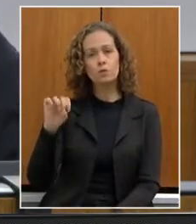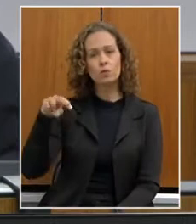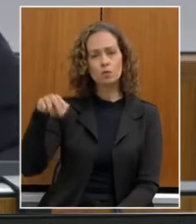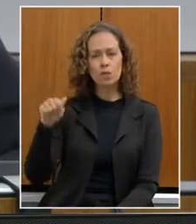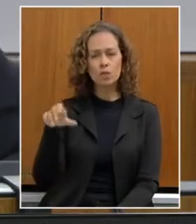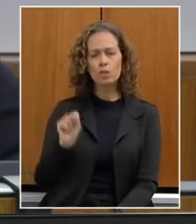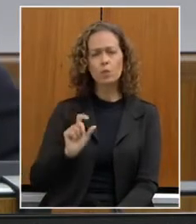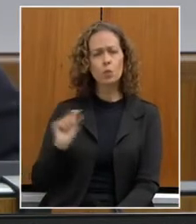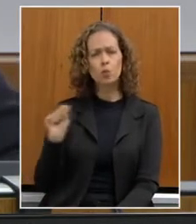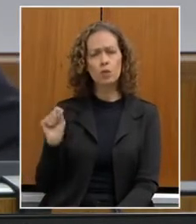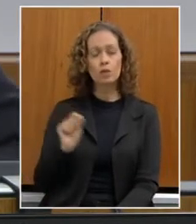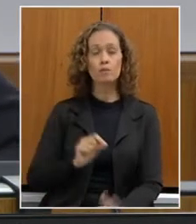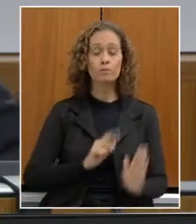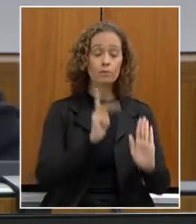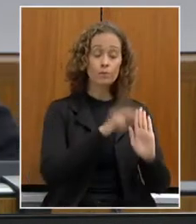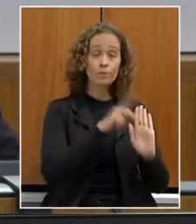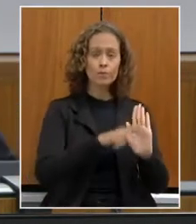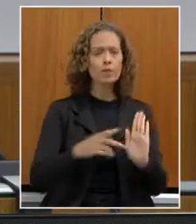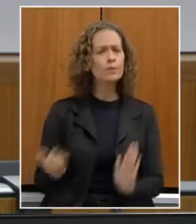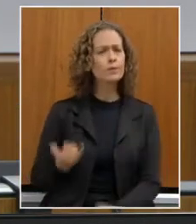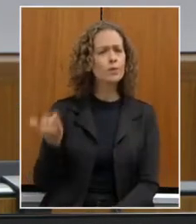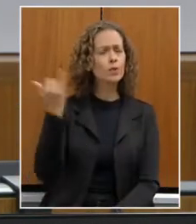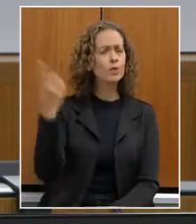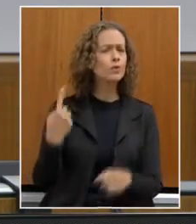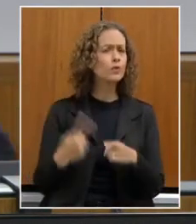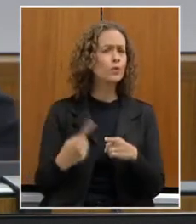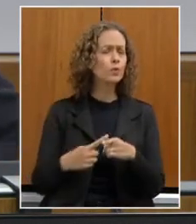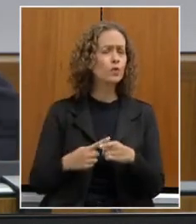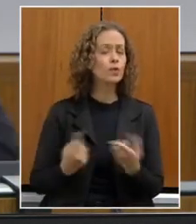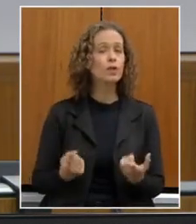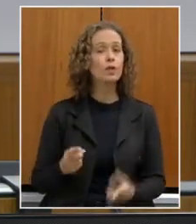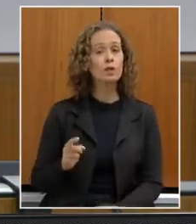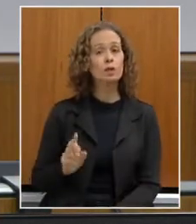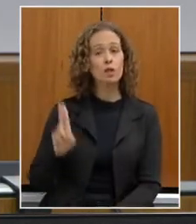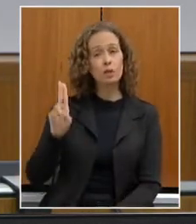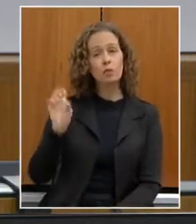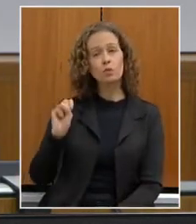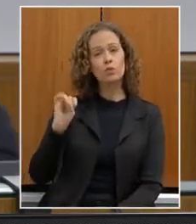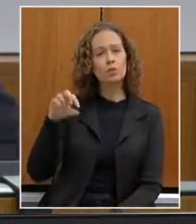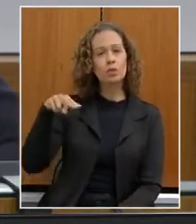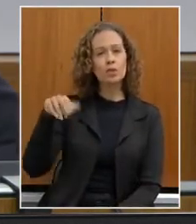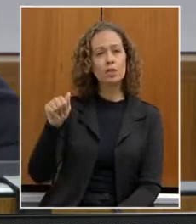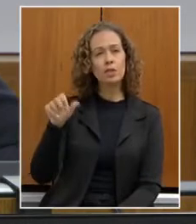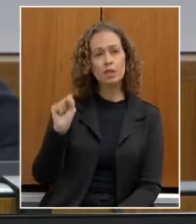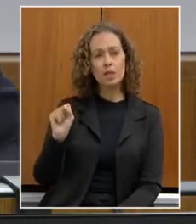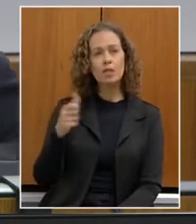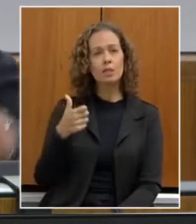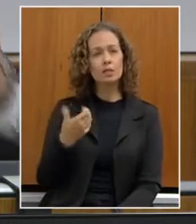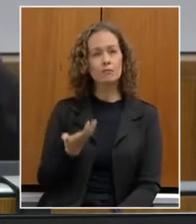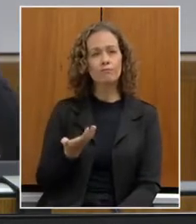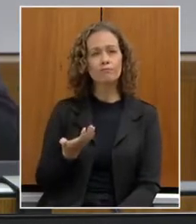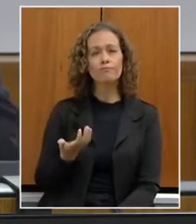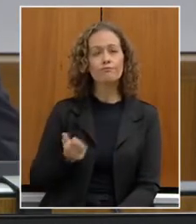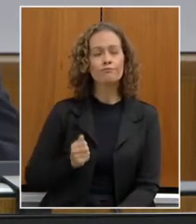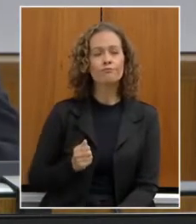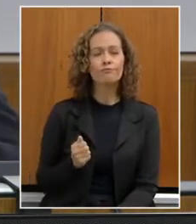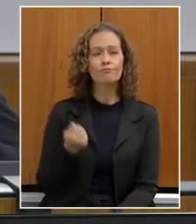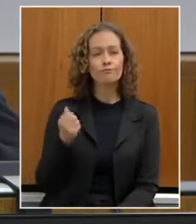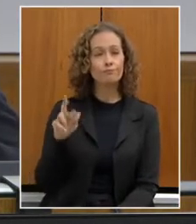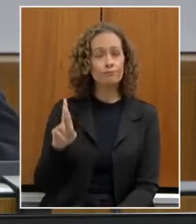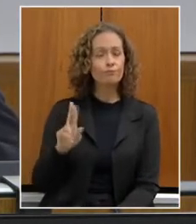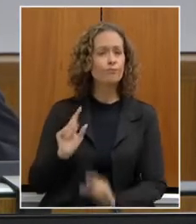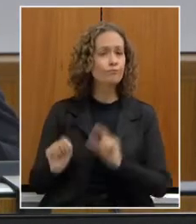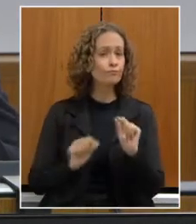projeto muito importante porque as usinas de oxigênio traz independência ao prestador em relação a um